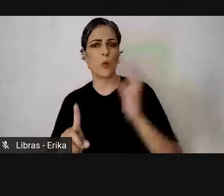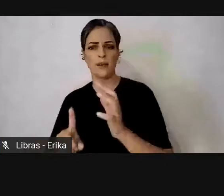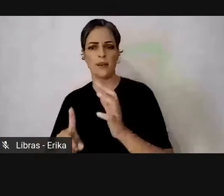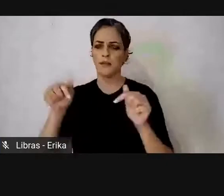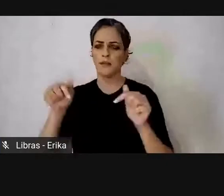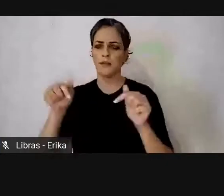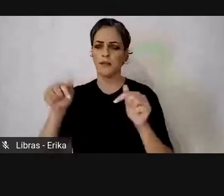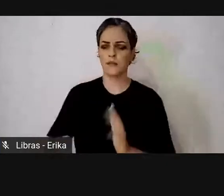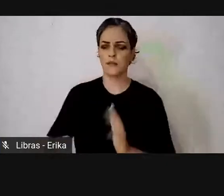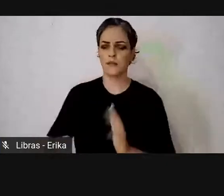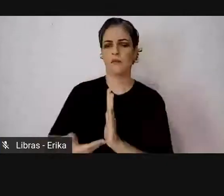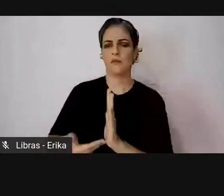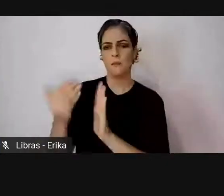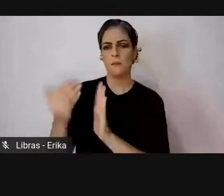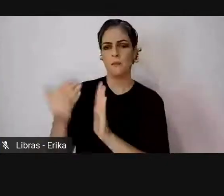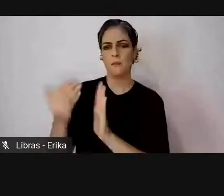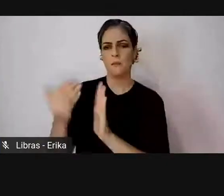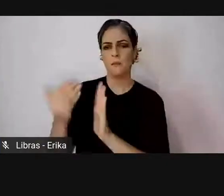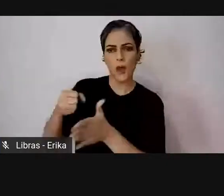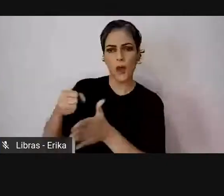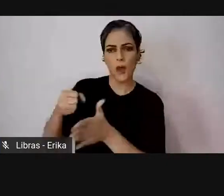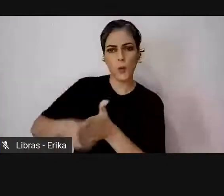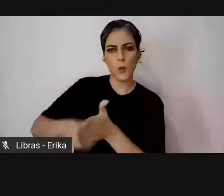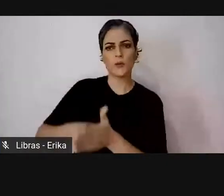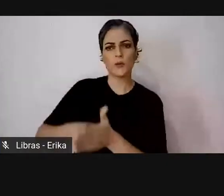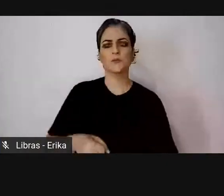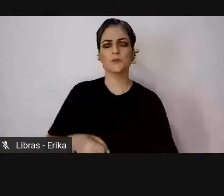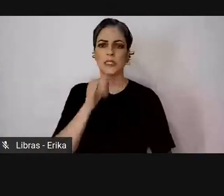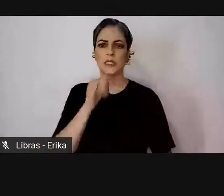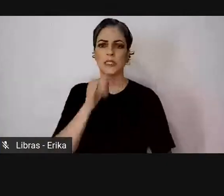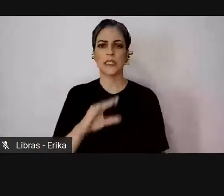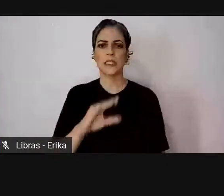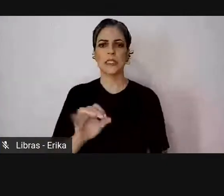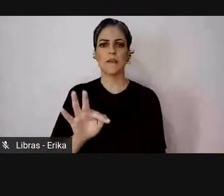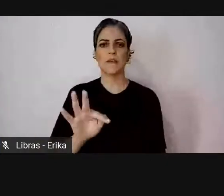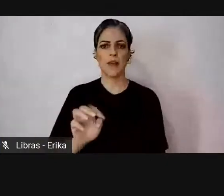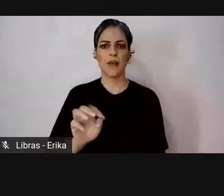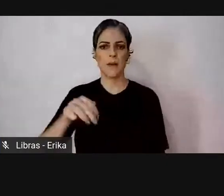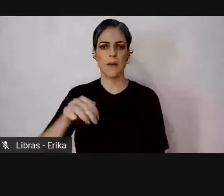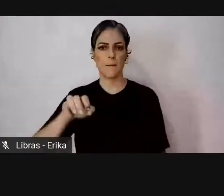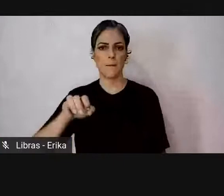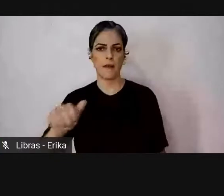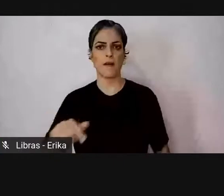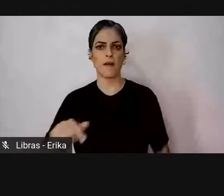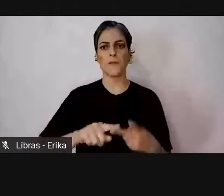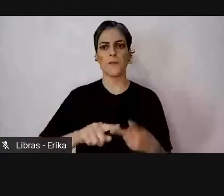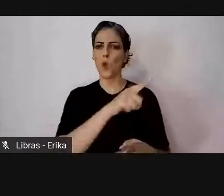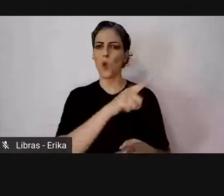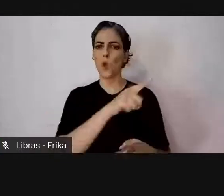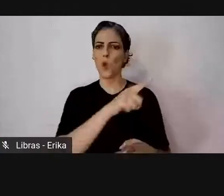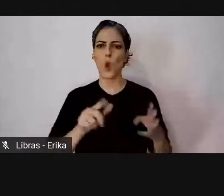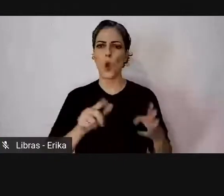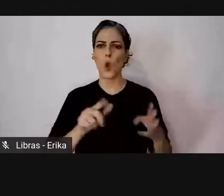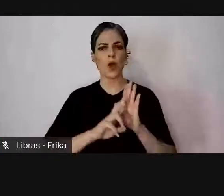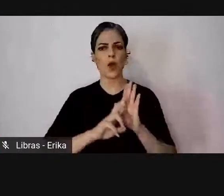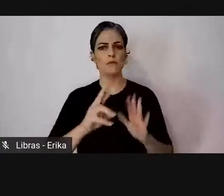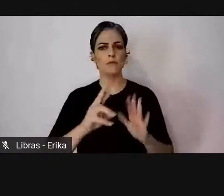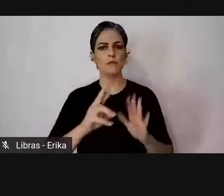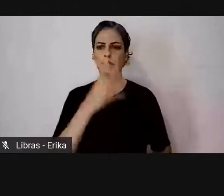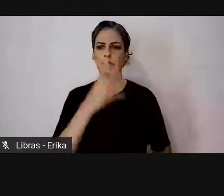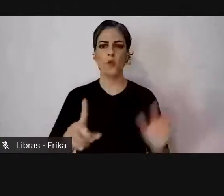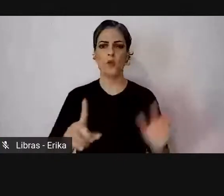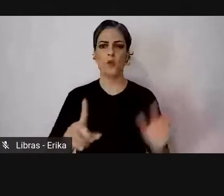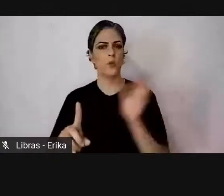legislativa, por exemplo, órgãos como o Cefêmea e outros órgãos de gênero que têm uma atuação legislativa